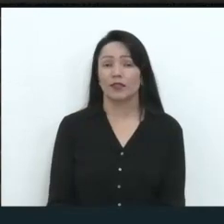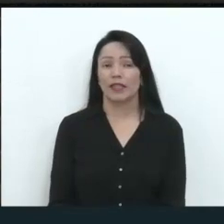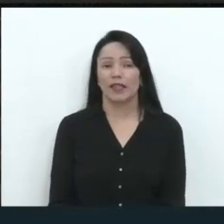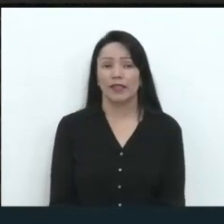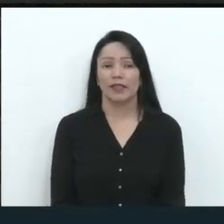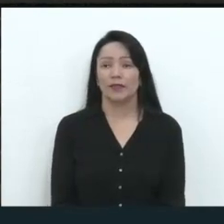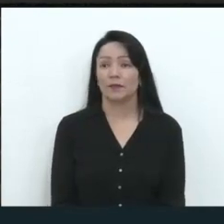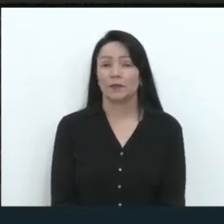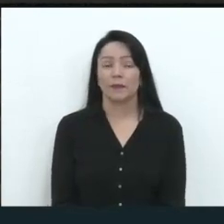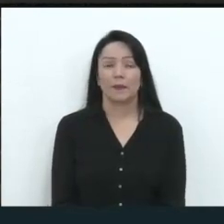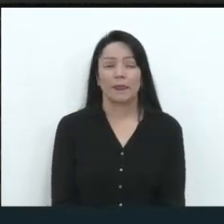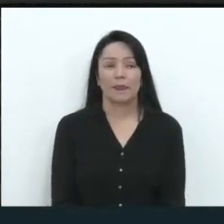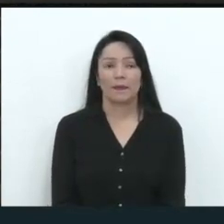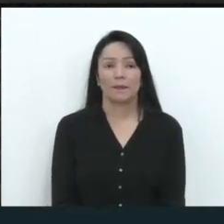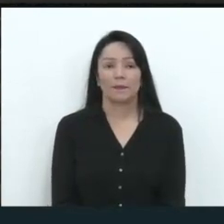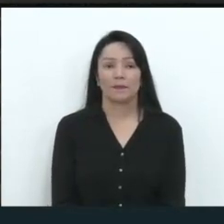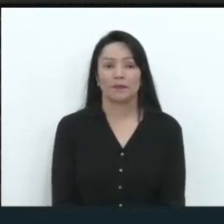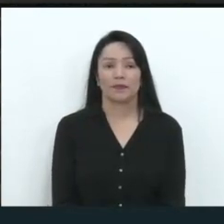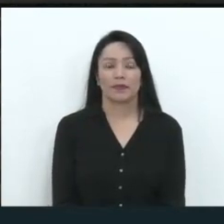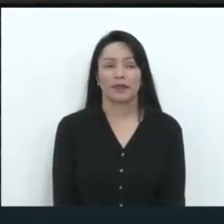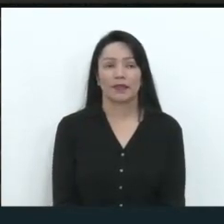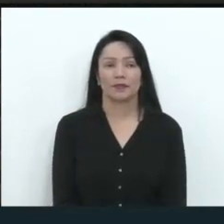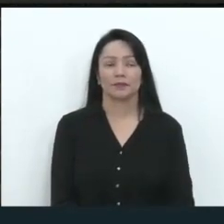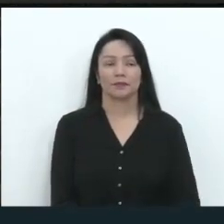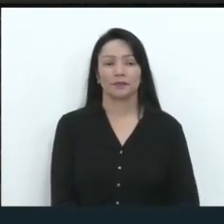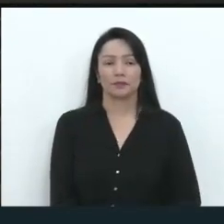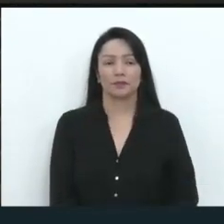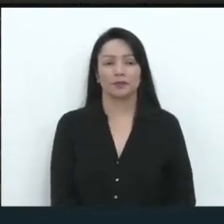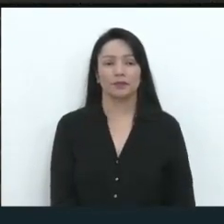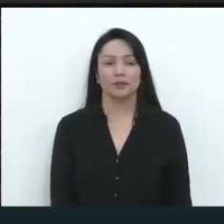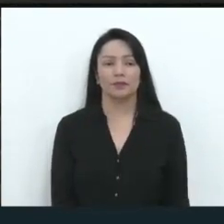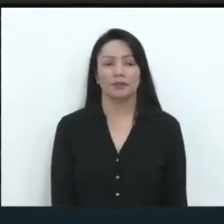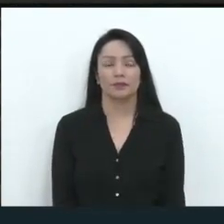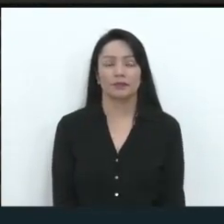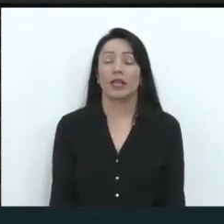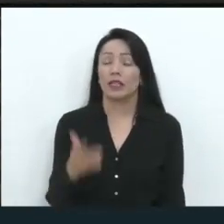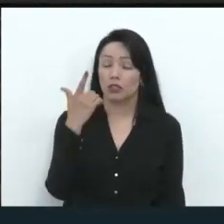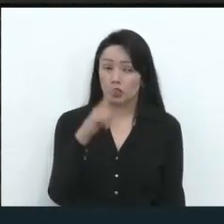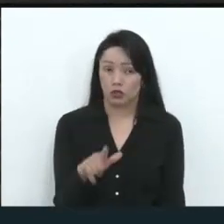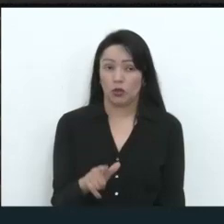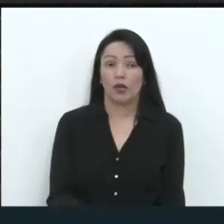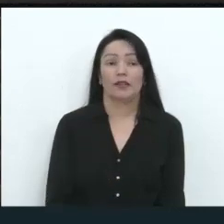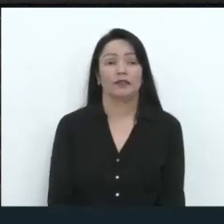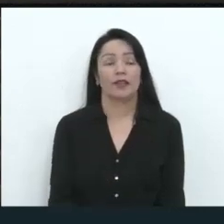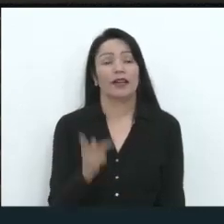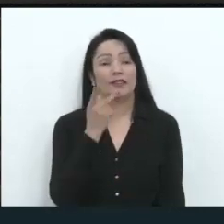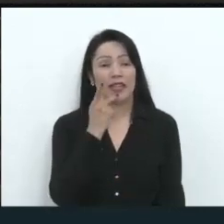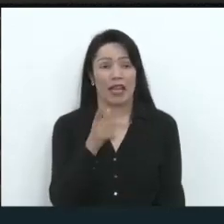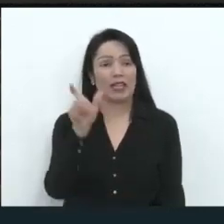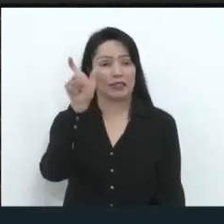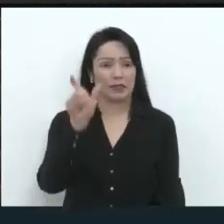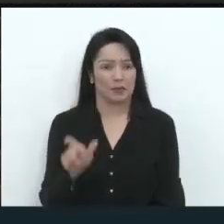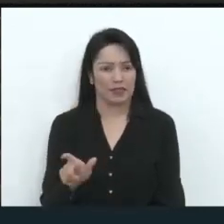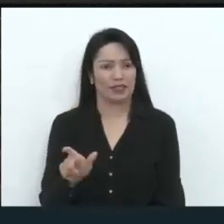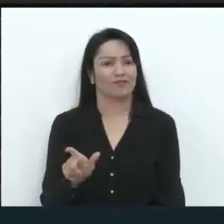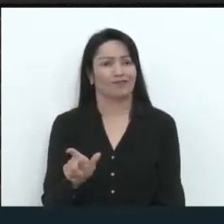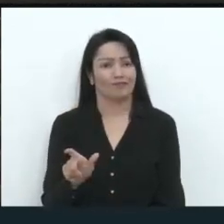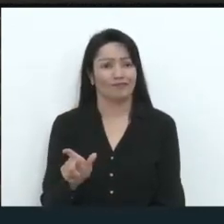Gente, é, então, mais uma vez, né, falar que essa senhora, gente...